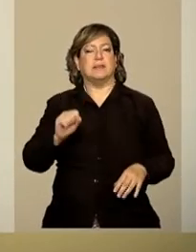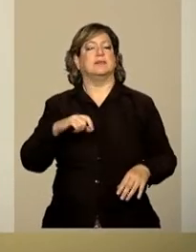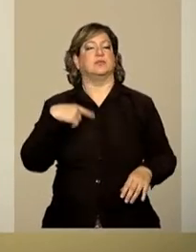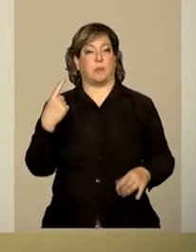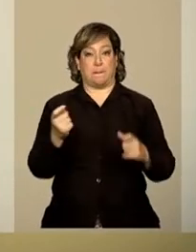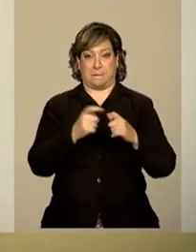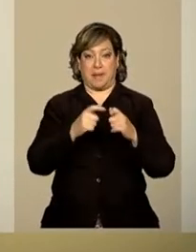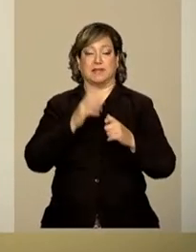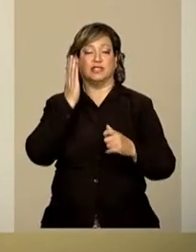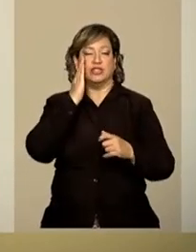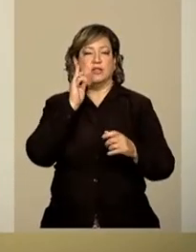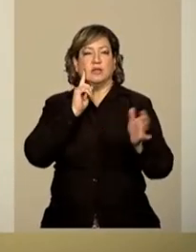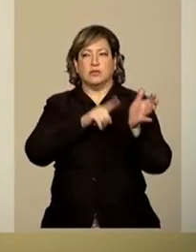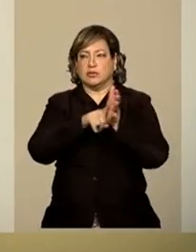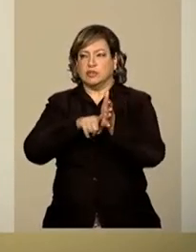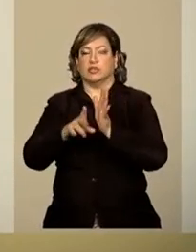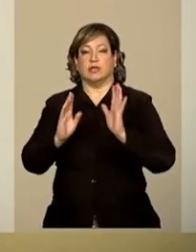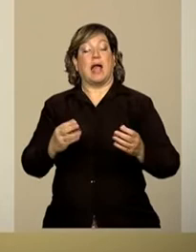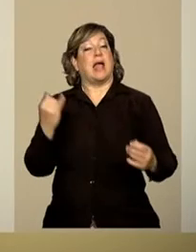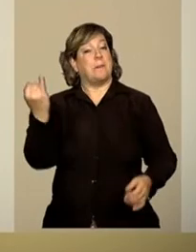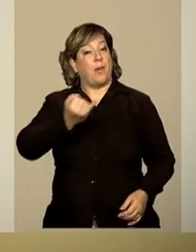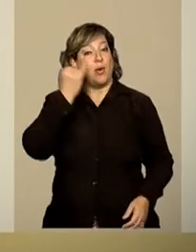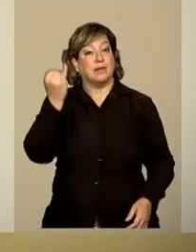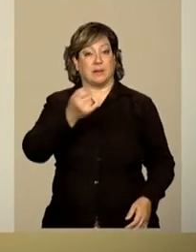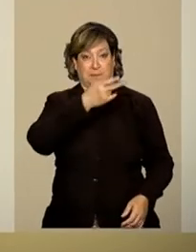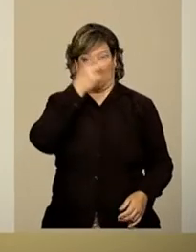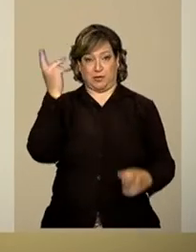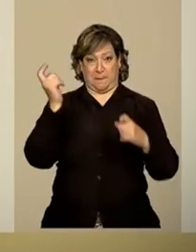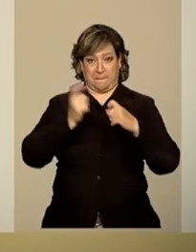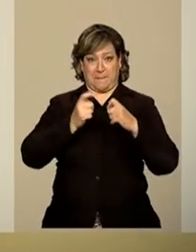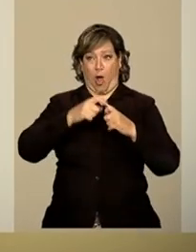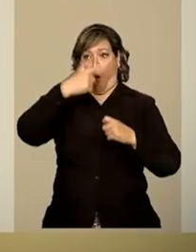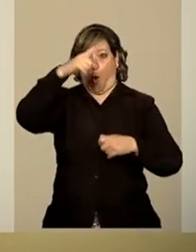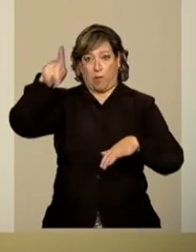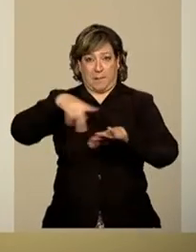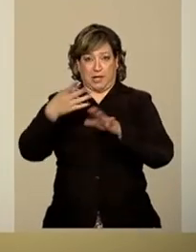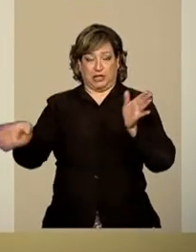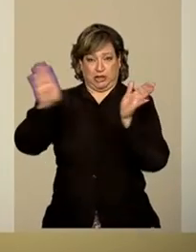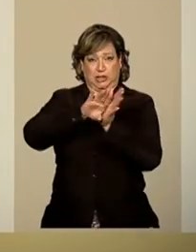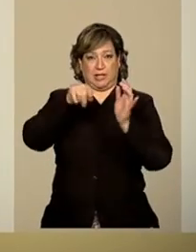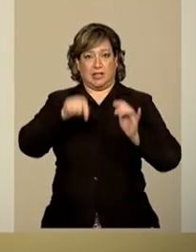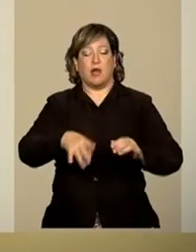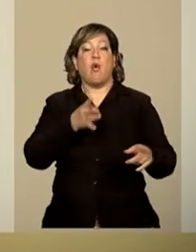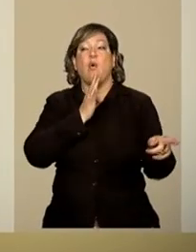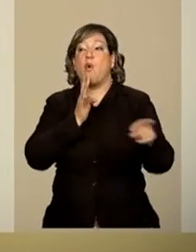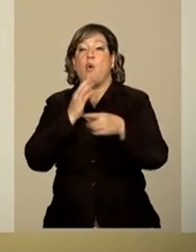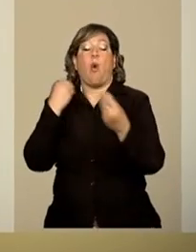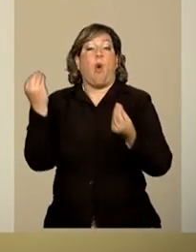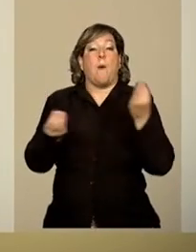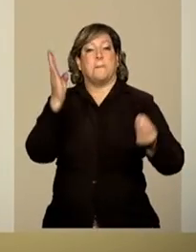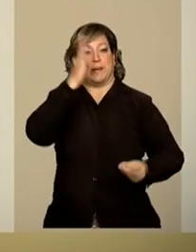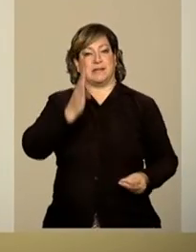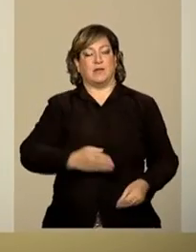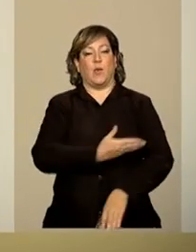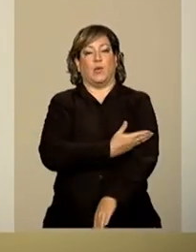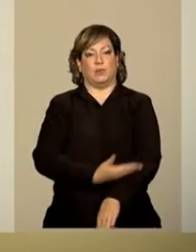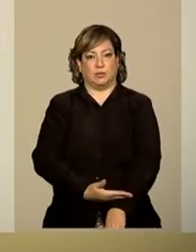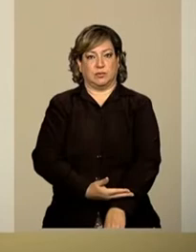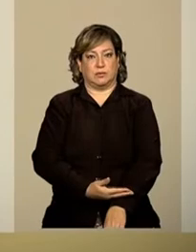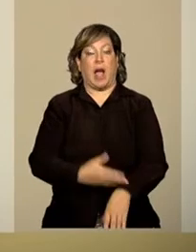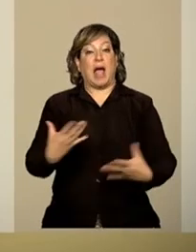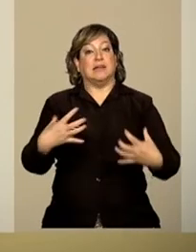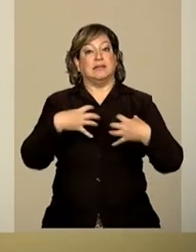importante que os médicos conheço a realidade da região onde irão atender e também a partir daí que eles